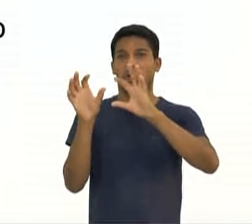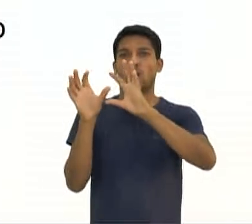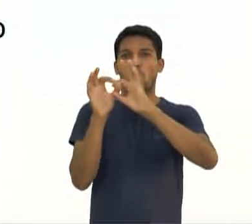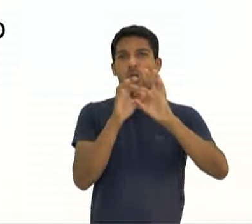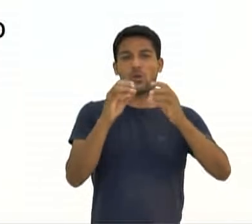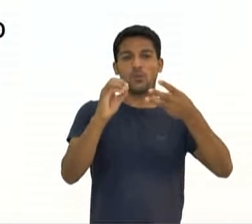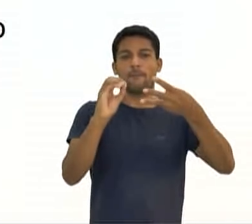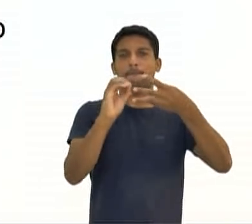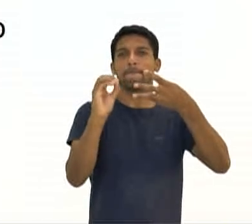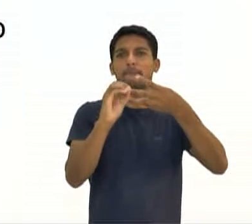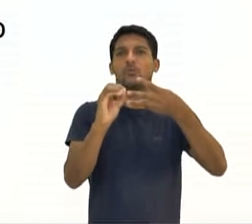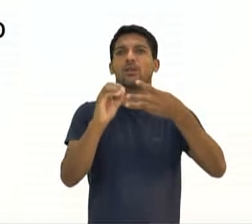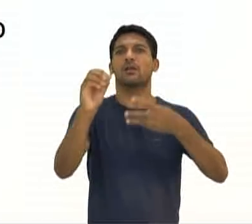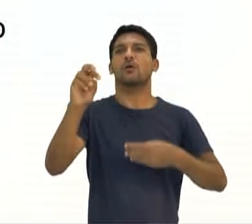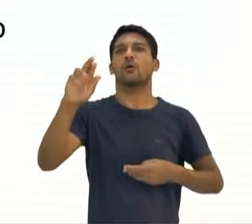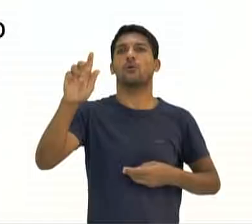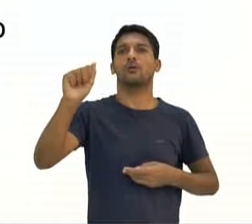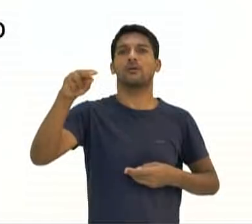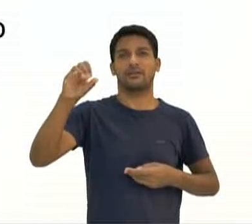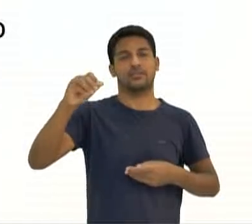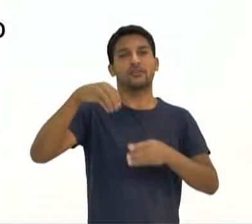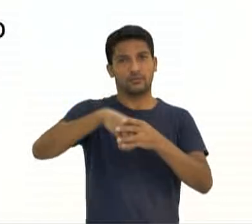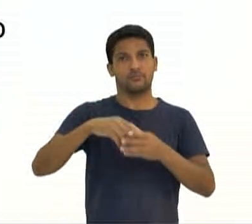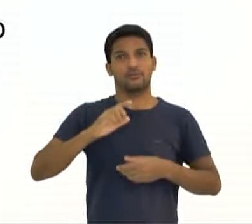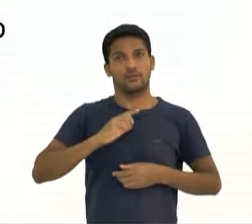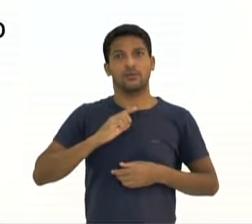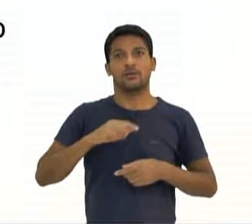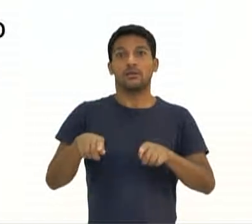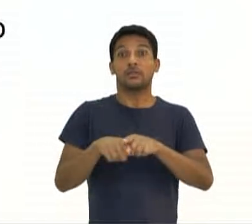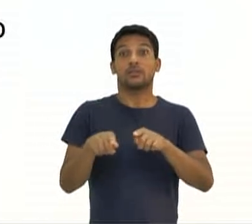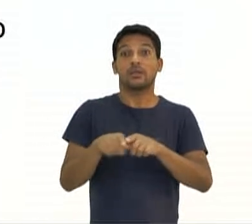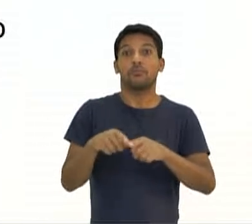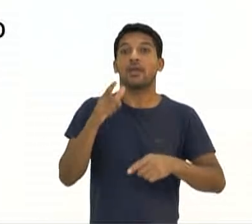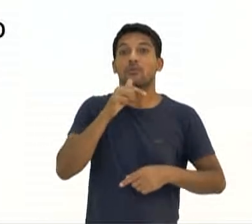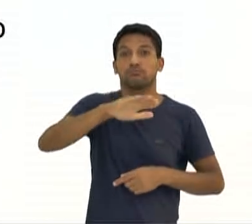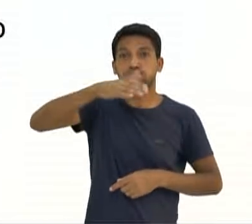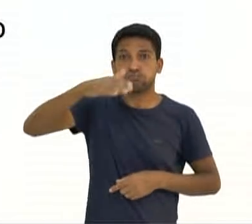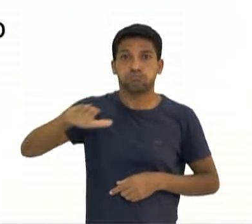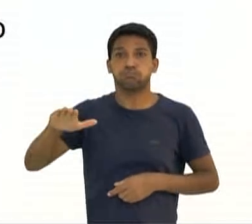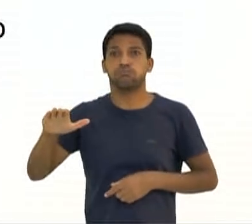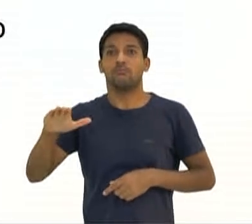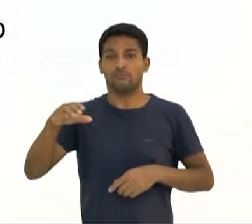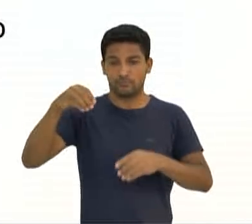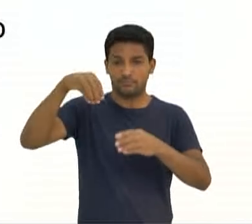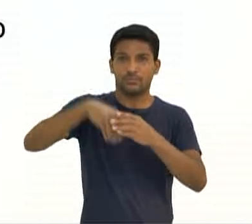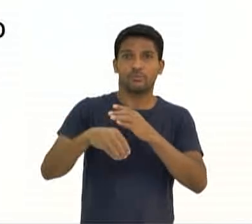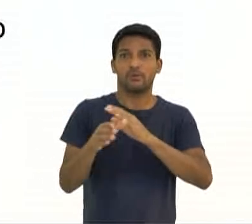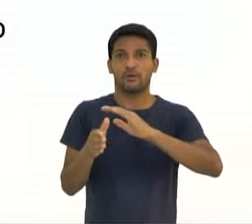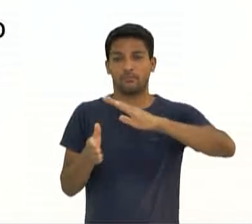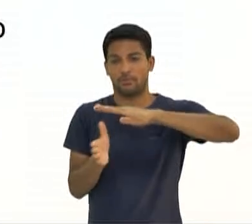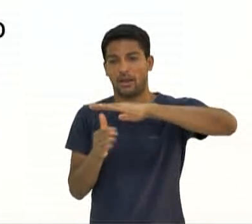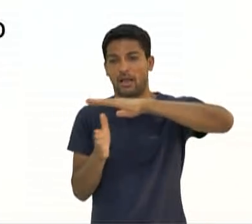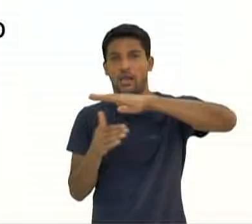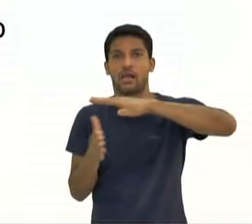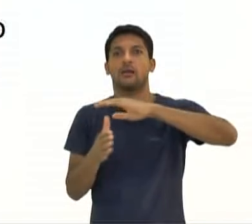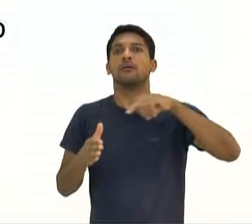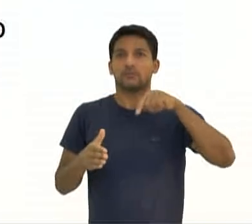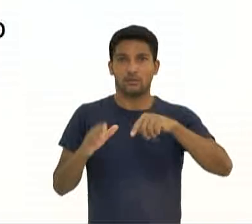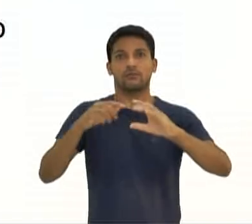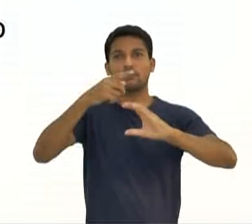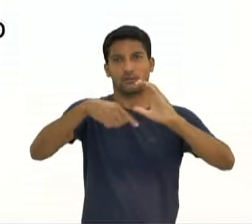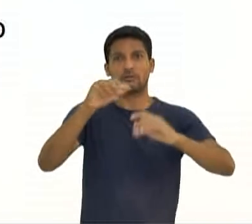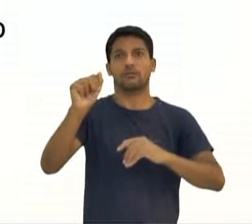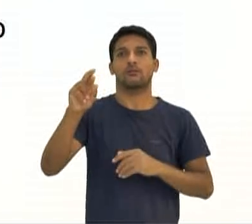vivos, atmosfera, ambientes aquáticos, no solo e nas rochas. O ciclo do carbono envolve dois ciclos essenciais da